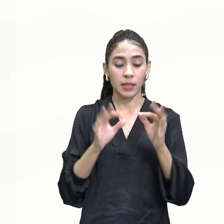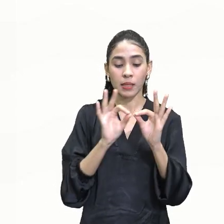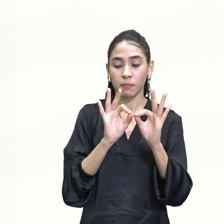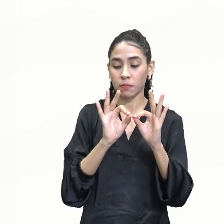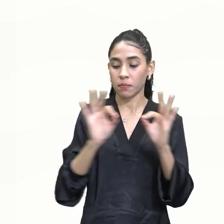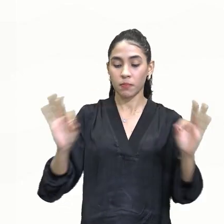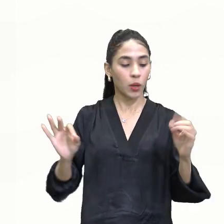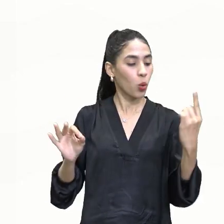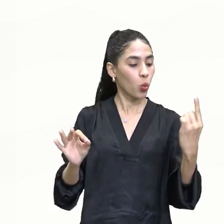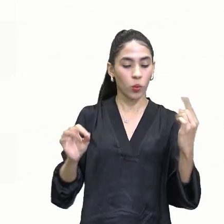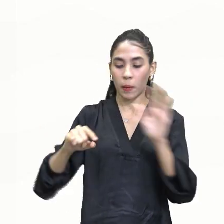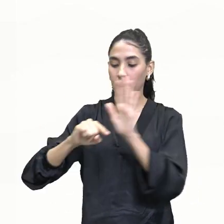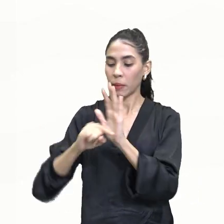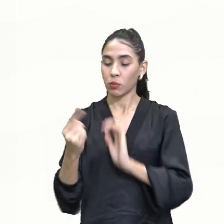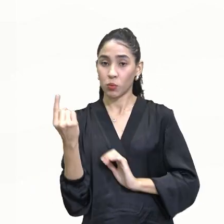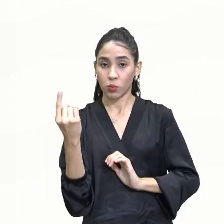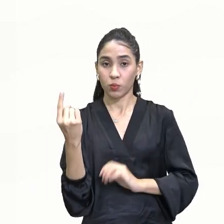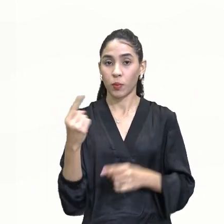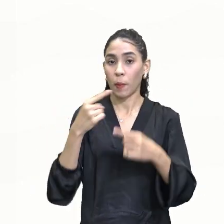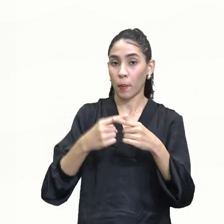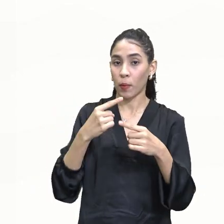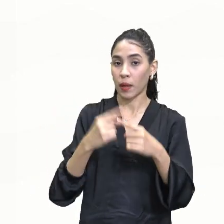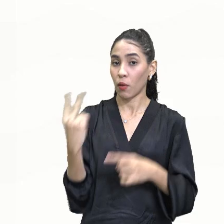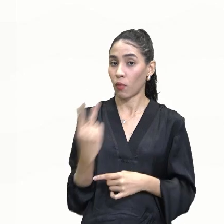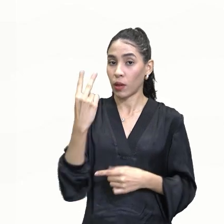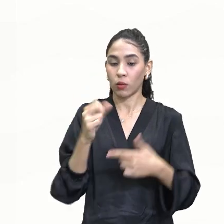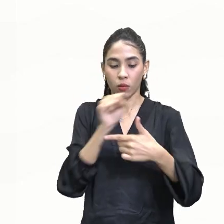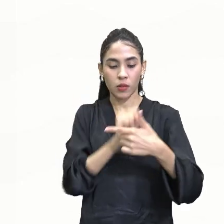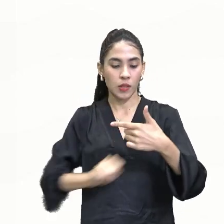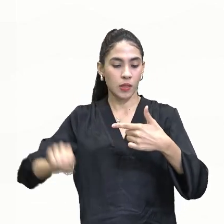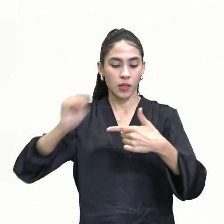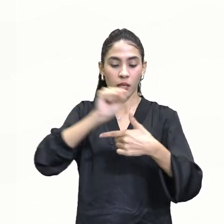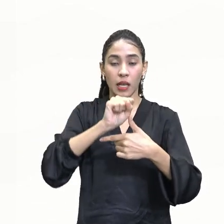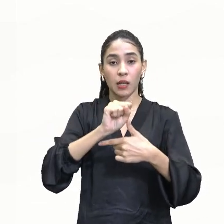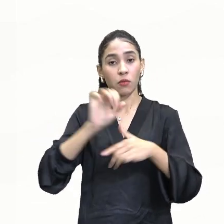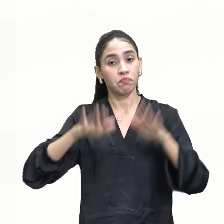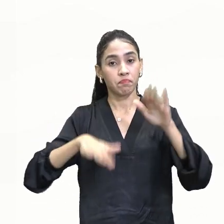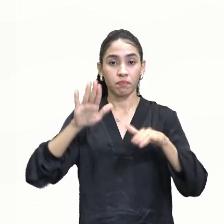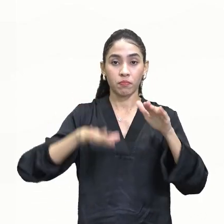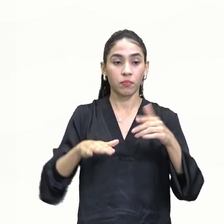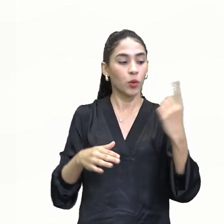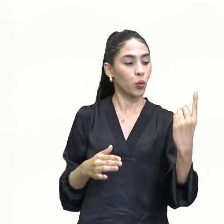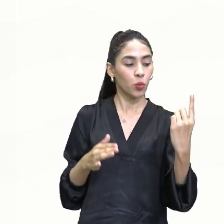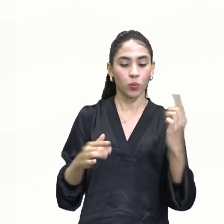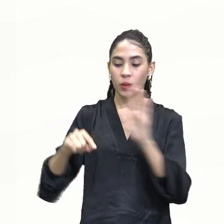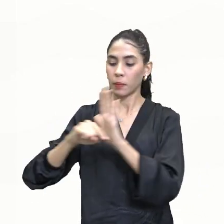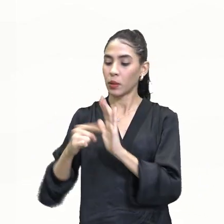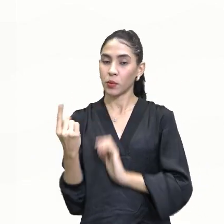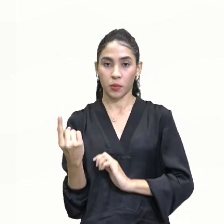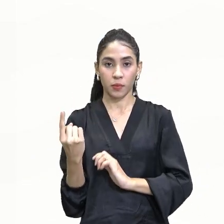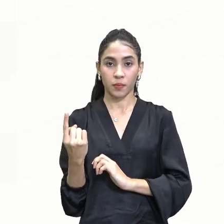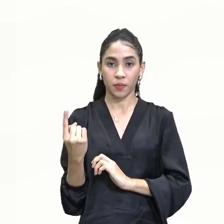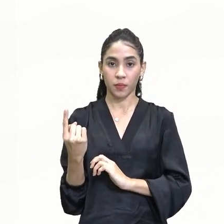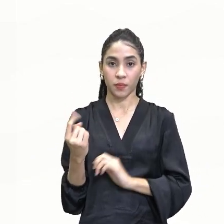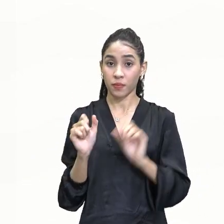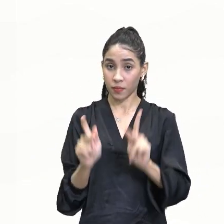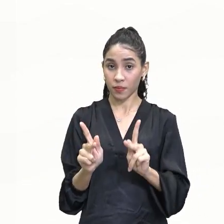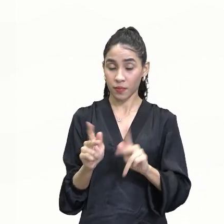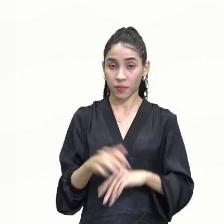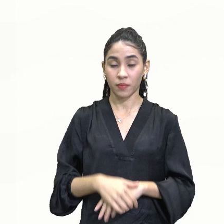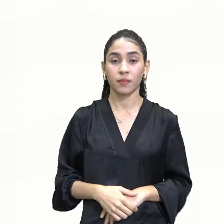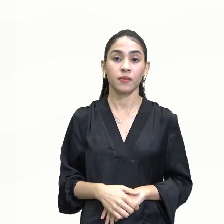menos 1. Por quê? Porque o valor do seno varia justamente entre 1 e menos 1. Tudo